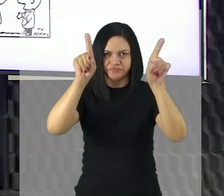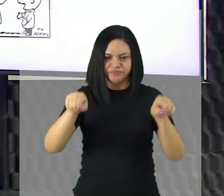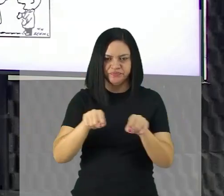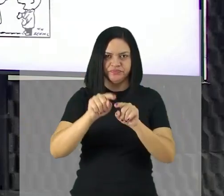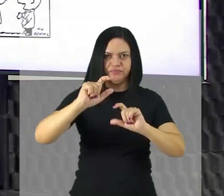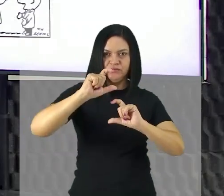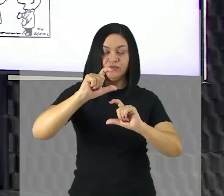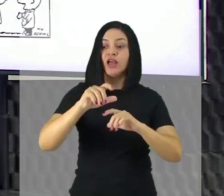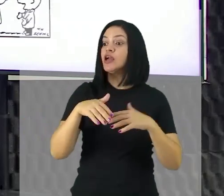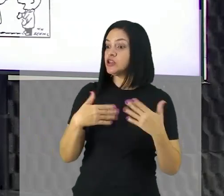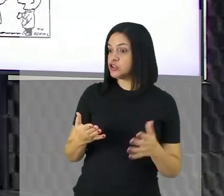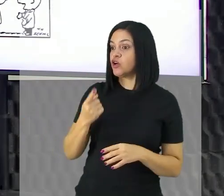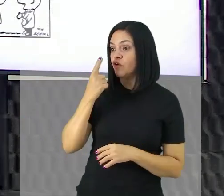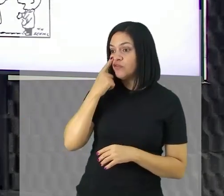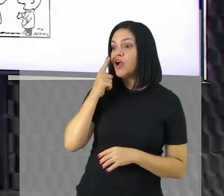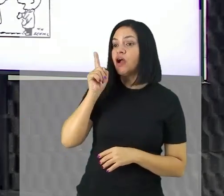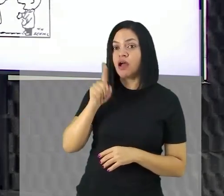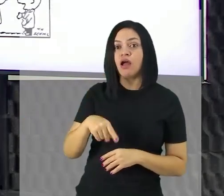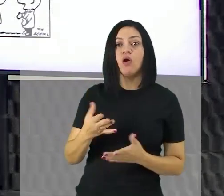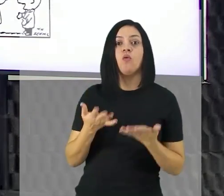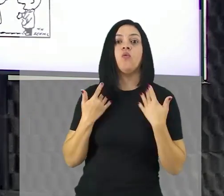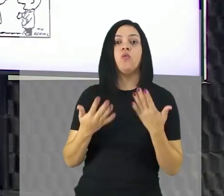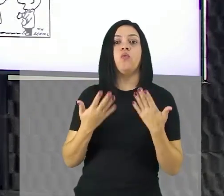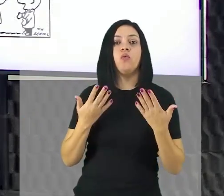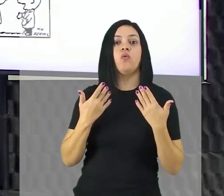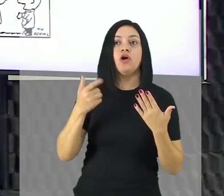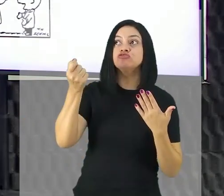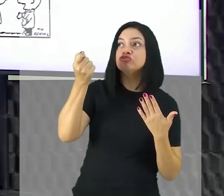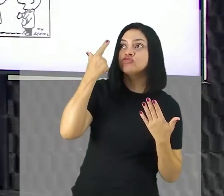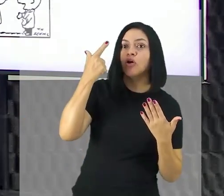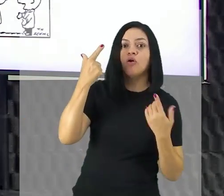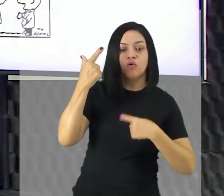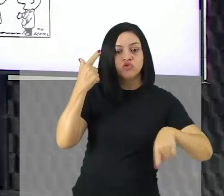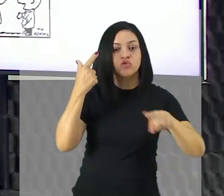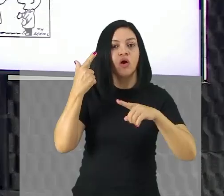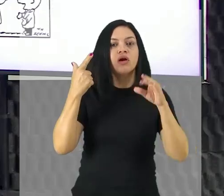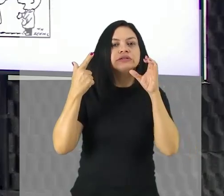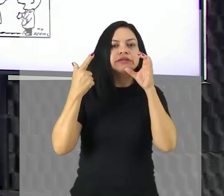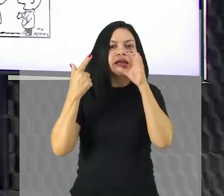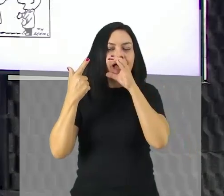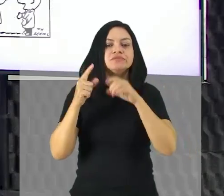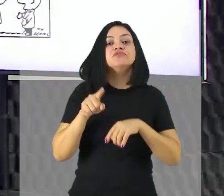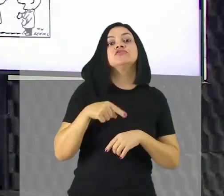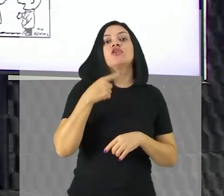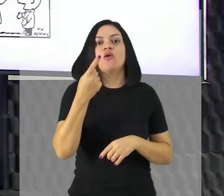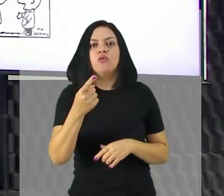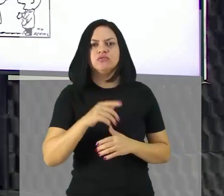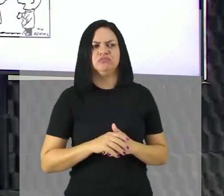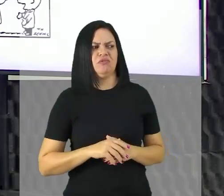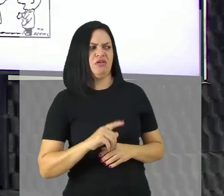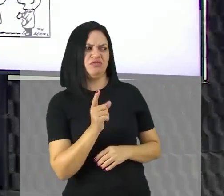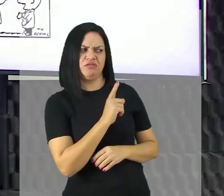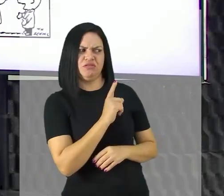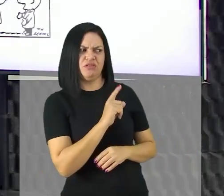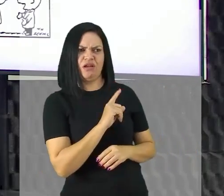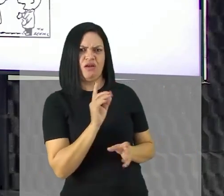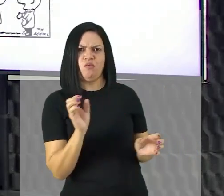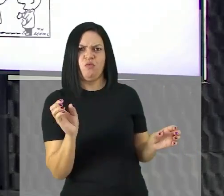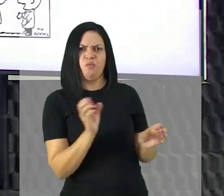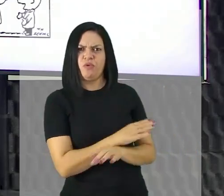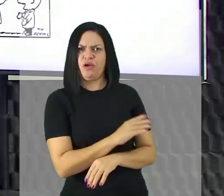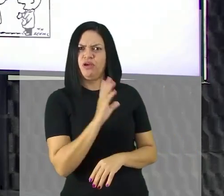Então veja, é o calor do sol que nos mantém aquecidos. Aí na outra, não